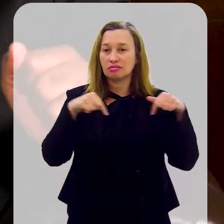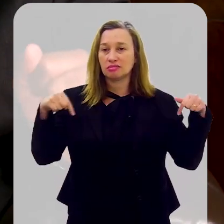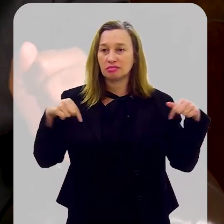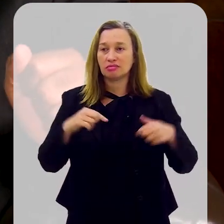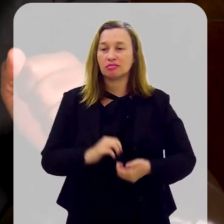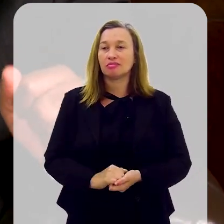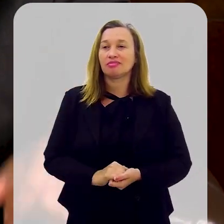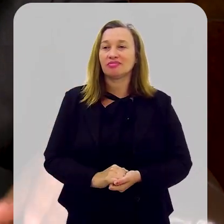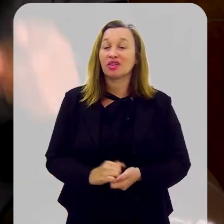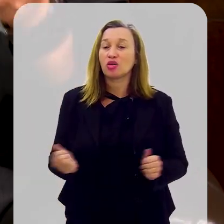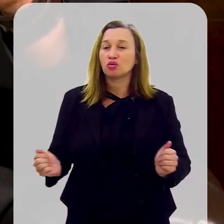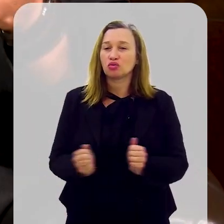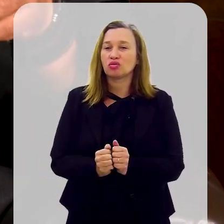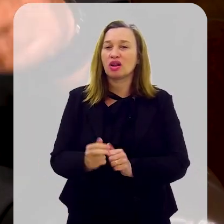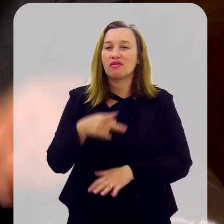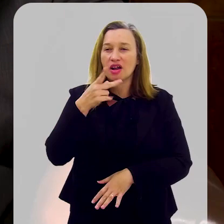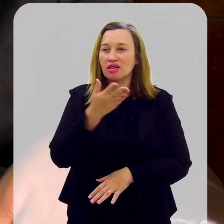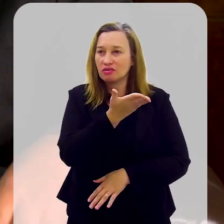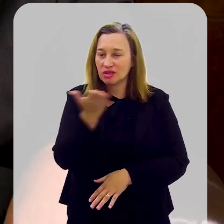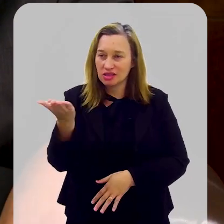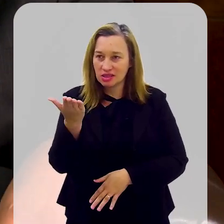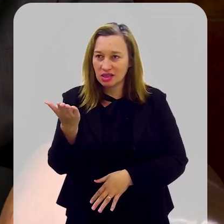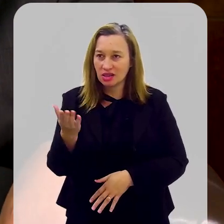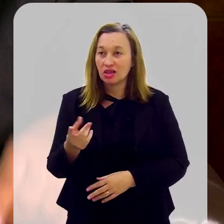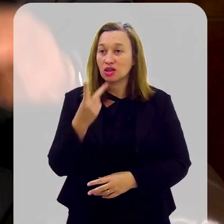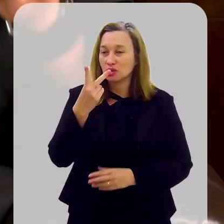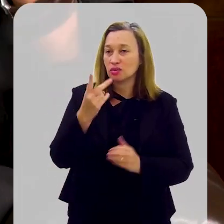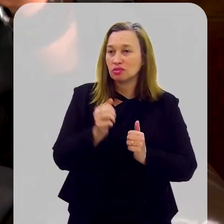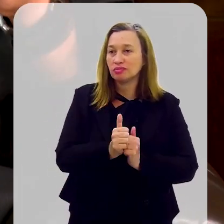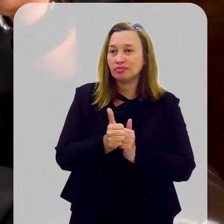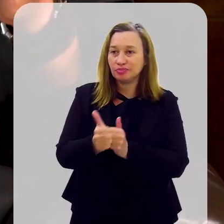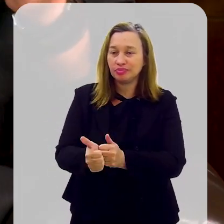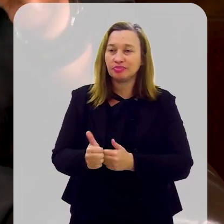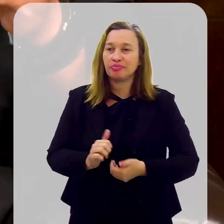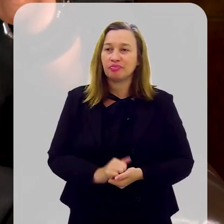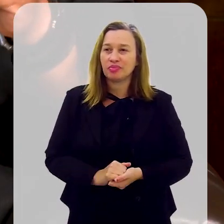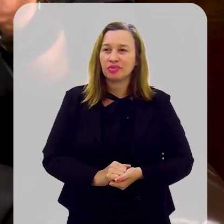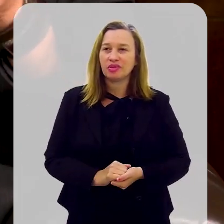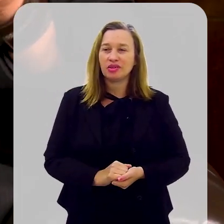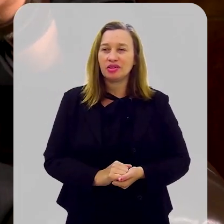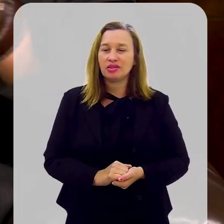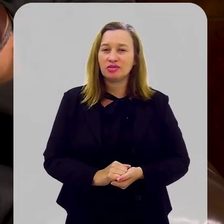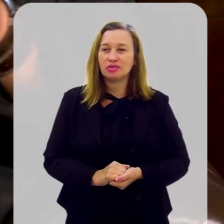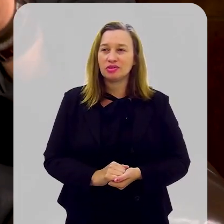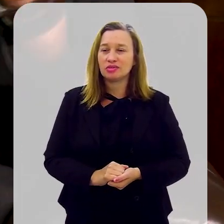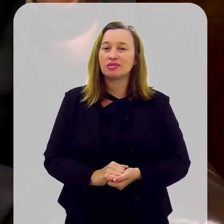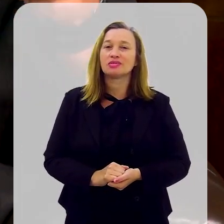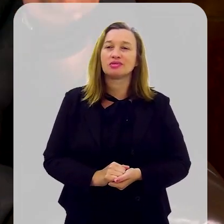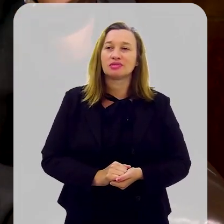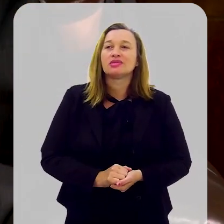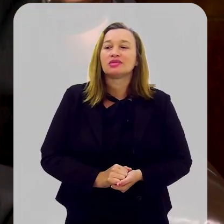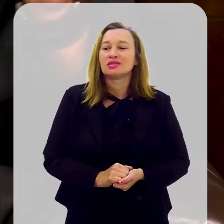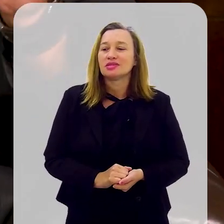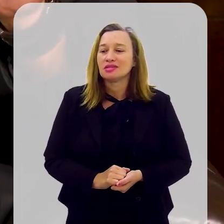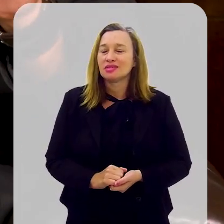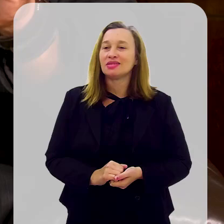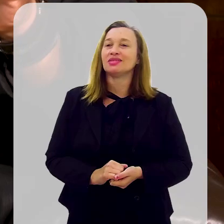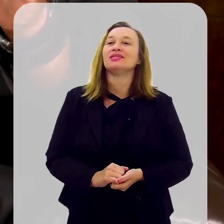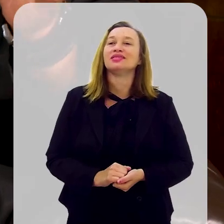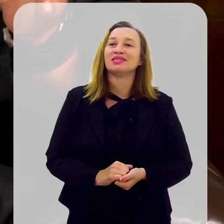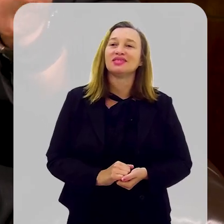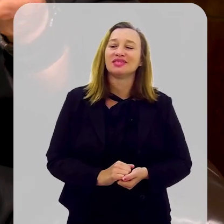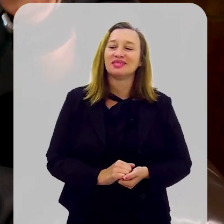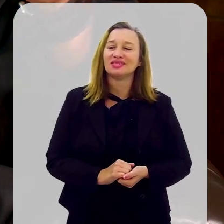Zoe TV Brasil. Vamos estar juntos lá falando com você. Eu tenho 2 seguidores. Eu pago um salário para eles me seguirem. Então,